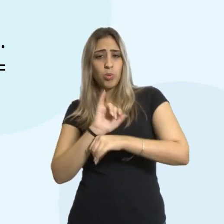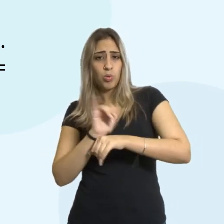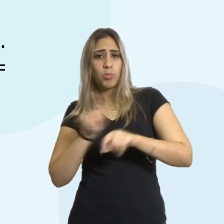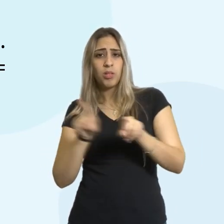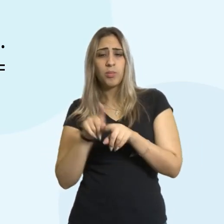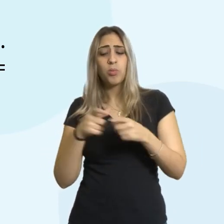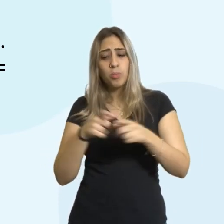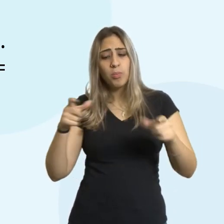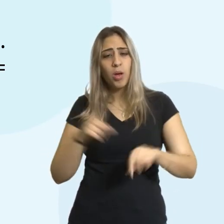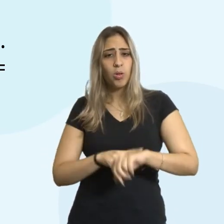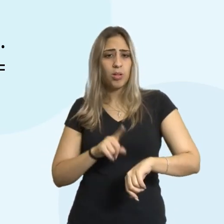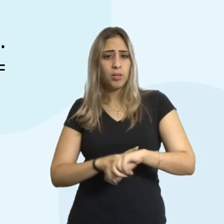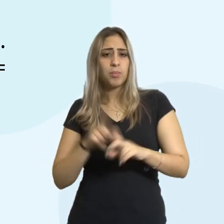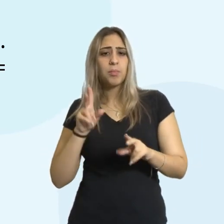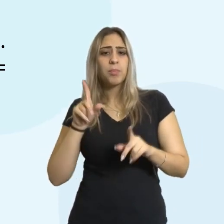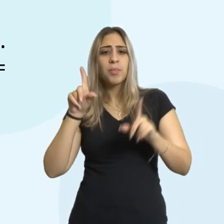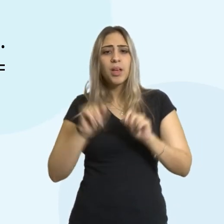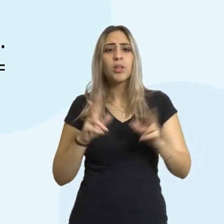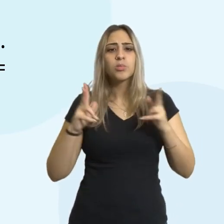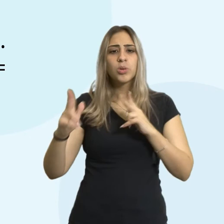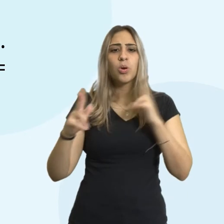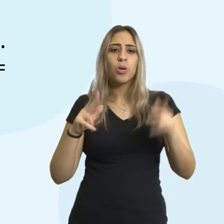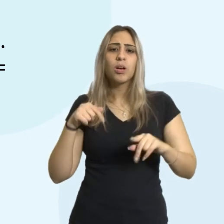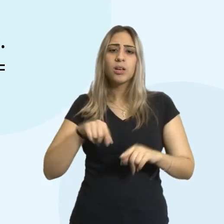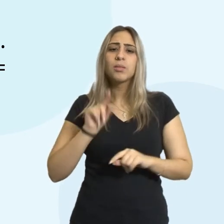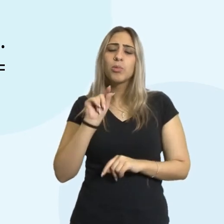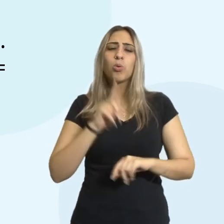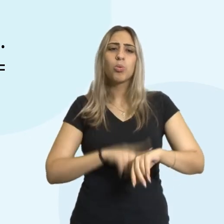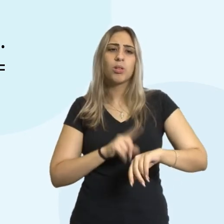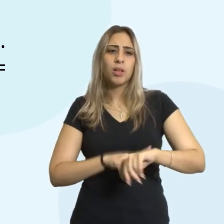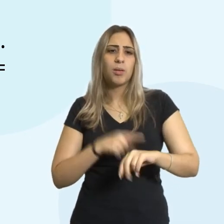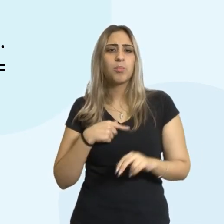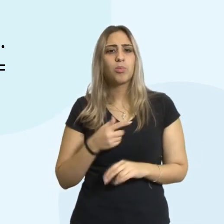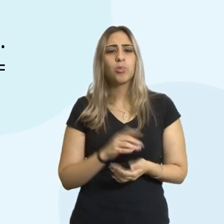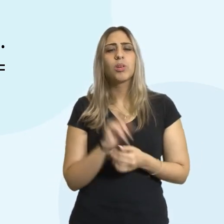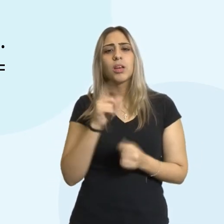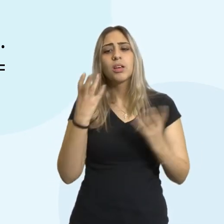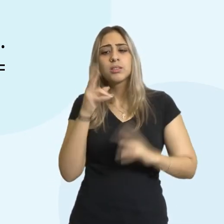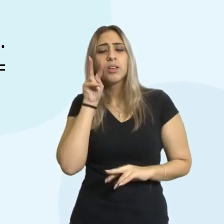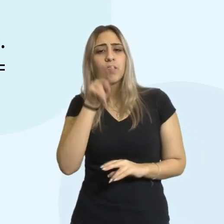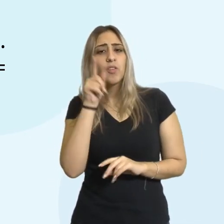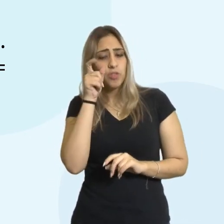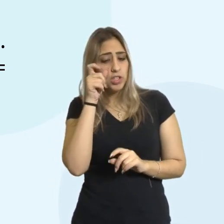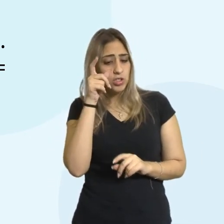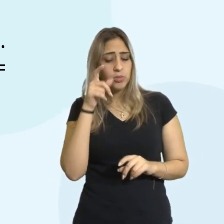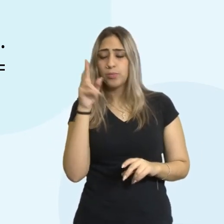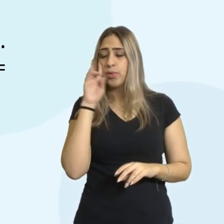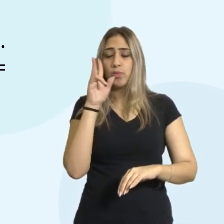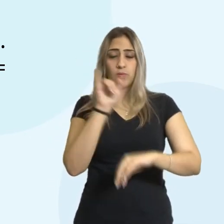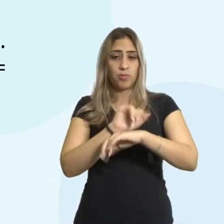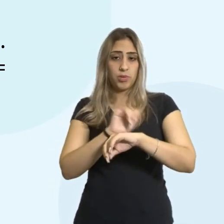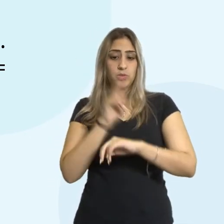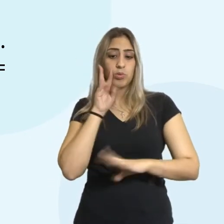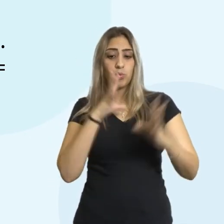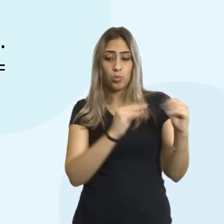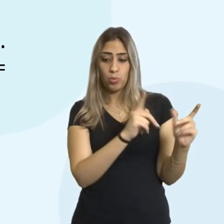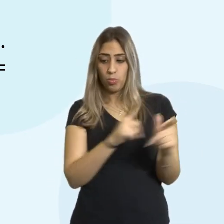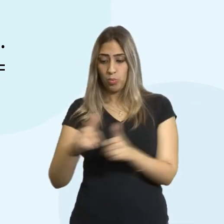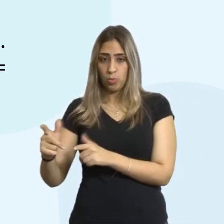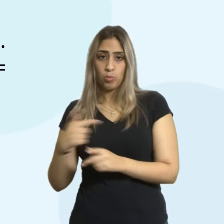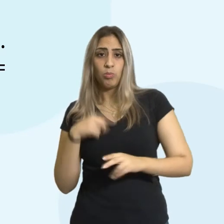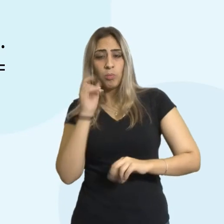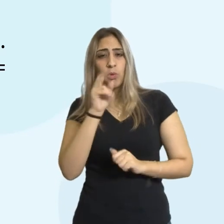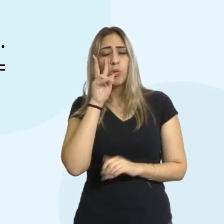com o tempo maior ou menos cortes porque a gente ia menos tempo então quem quiser conferir o dia inteiro então aí os dois vídeos o